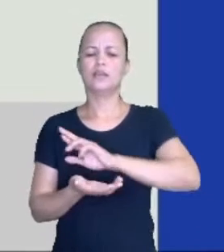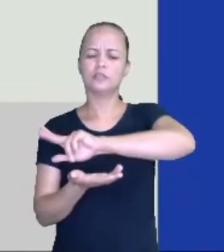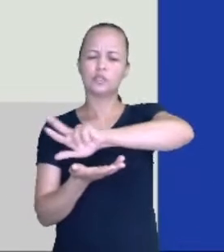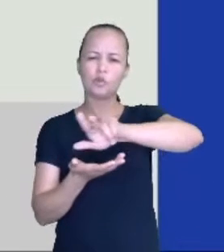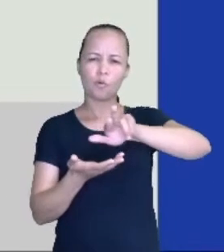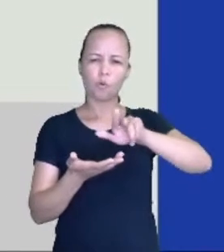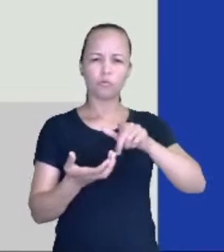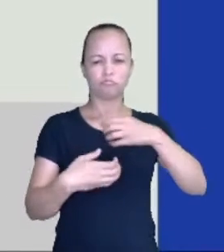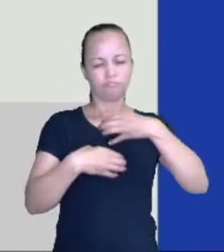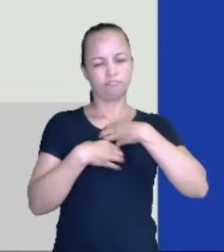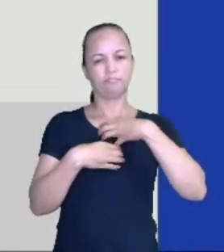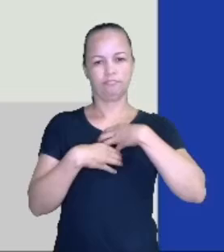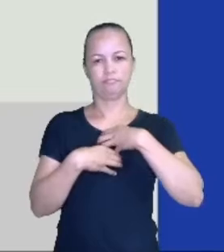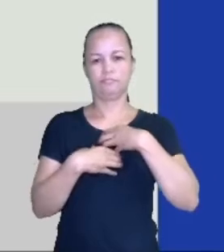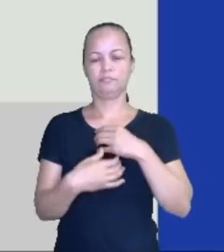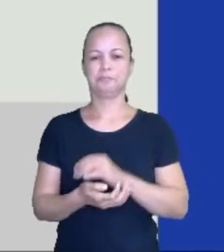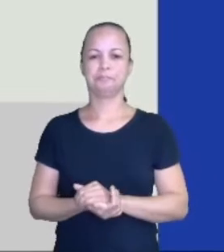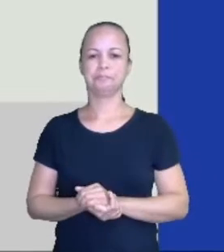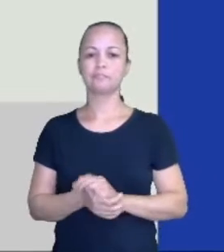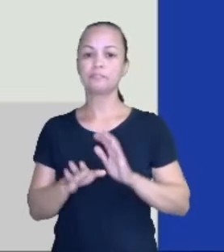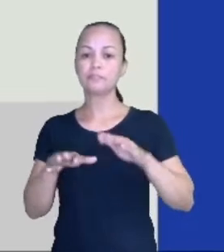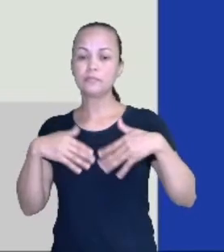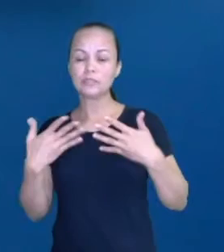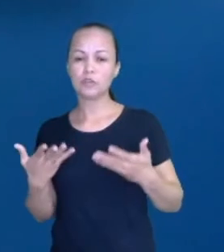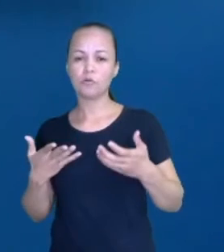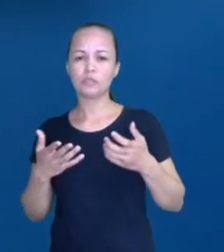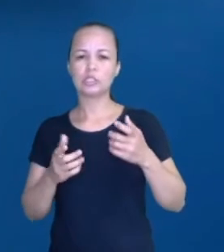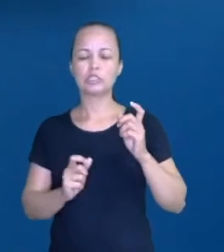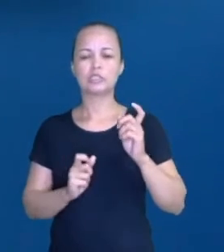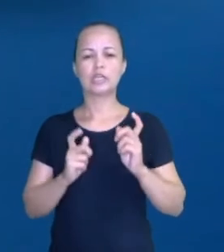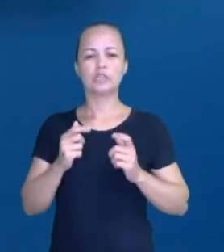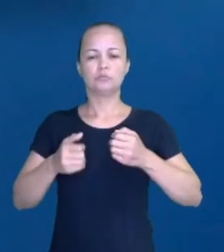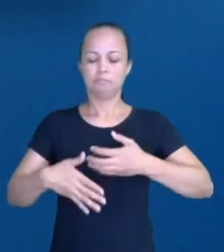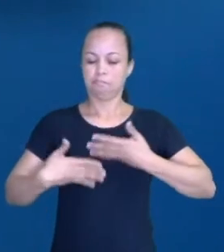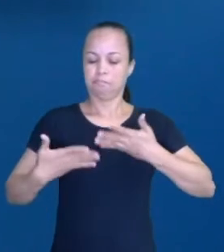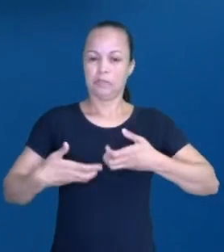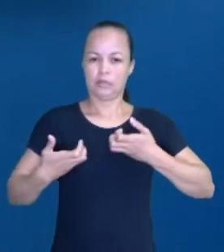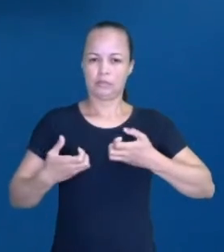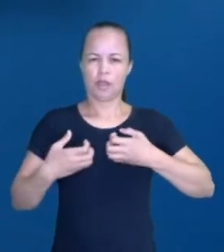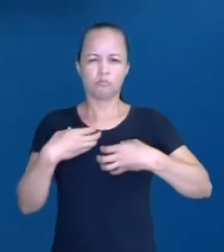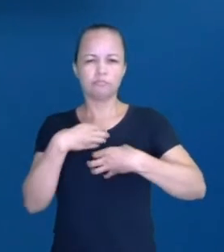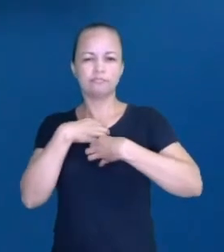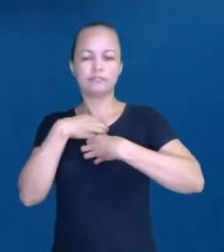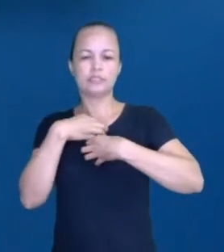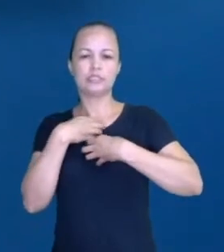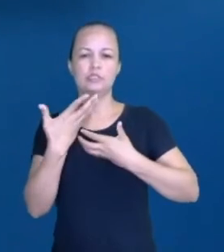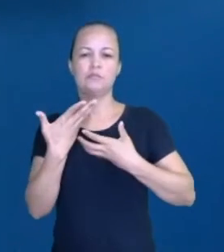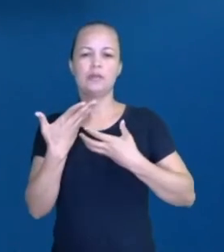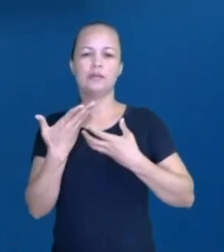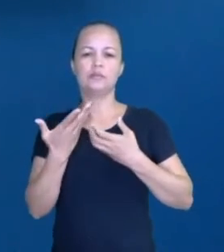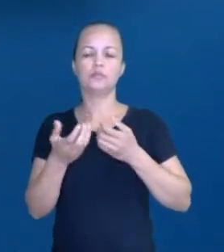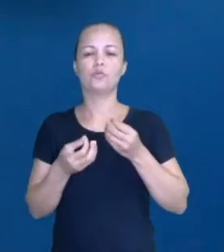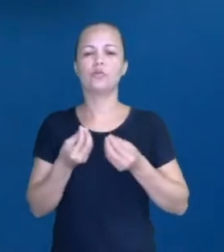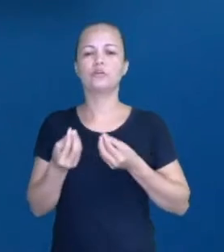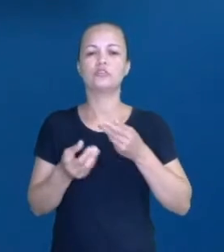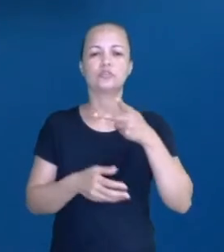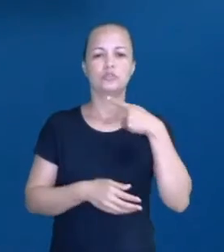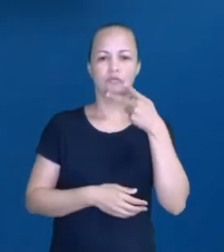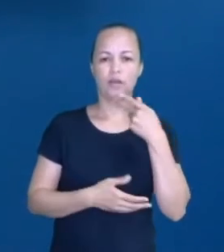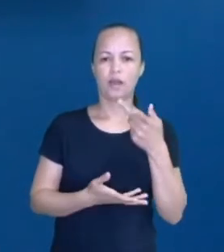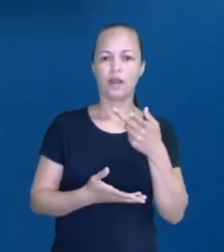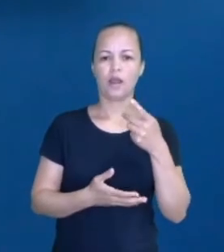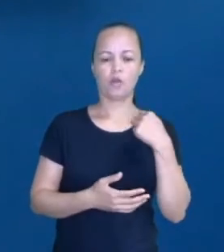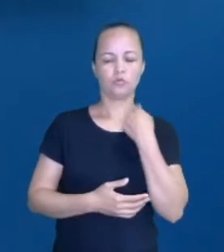outros sentimentos. Então, quando a gente quer expressar o nosso sentimento ali, quando a gente está falando, o